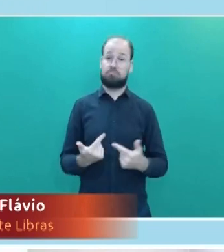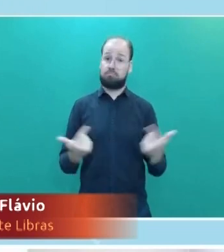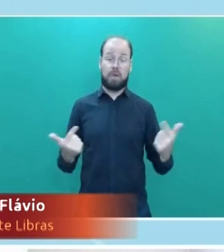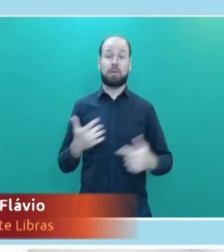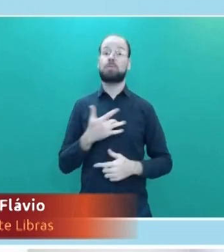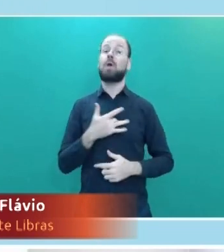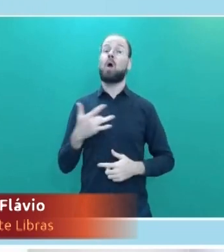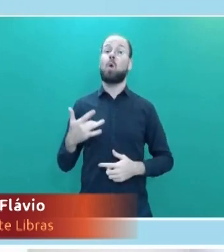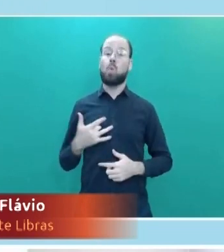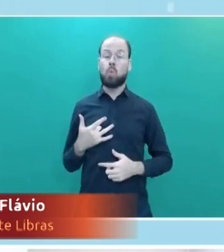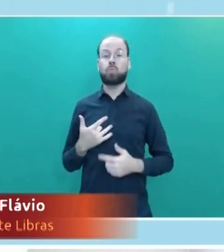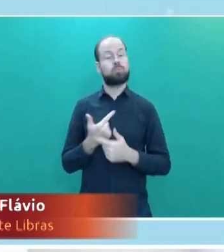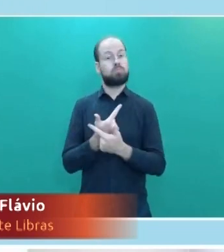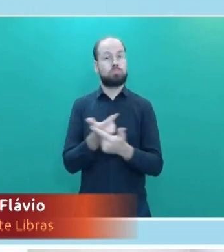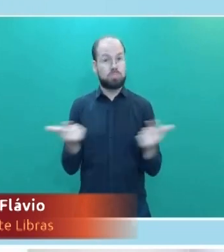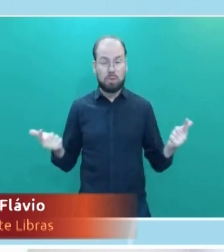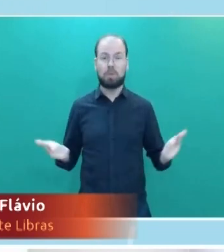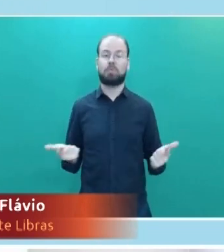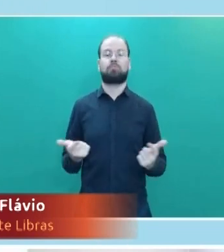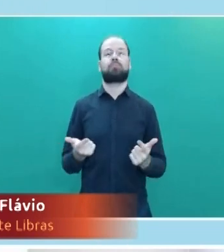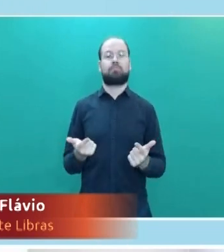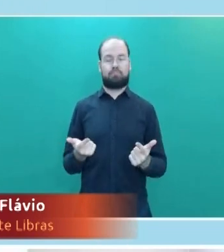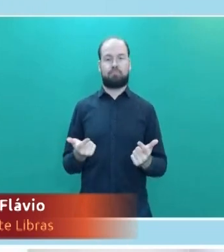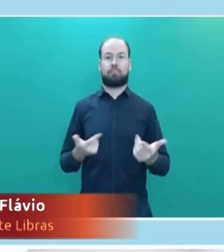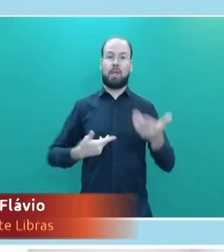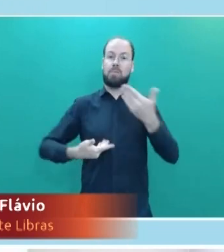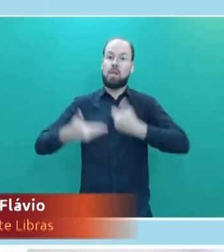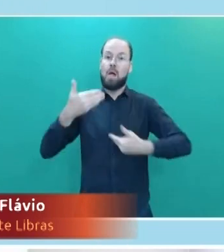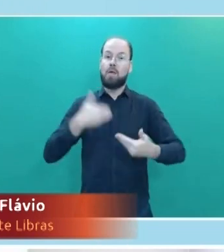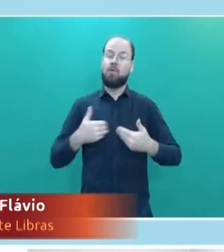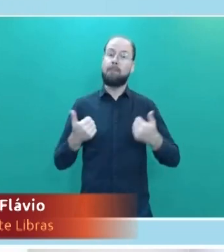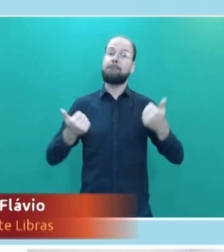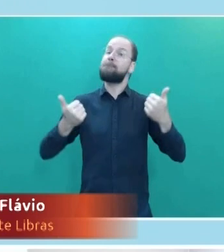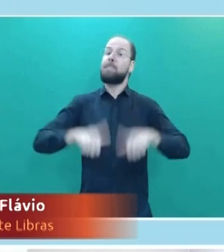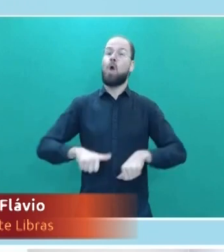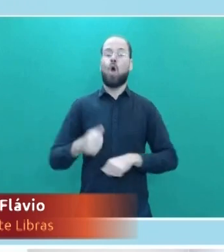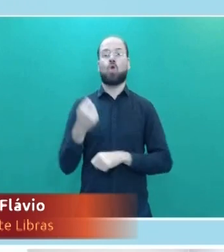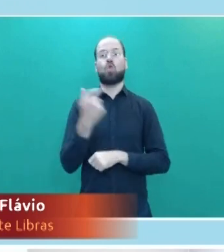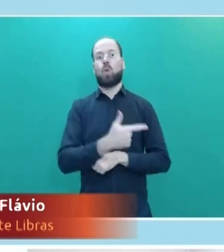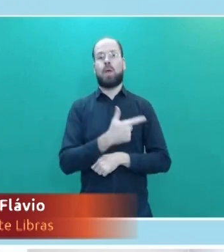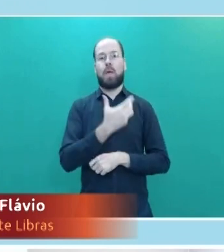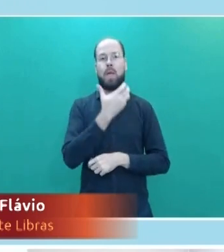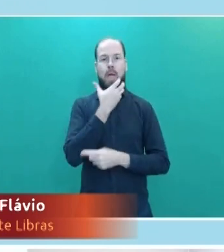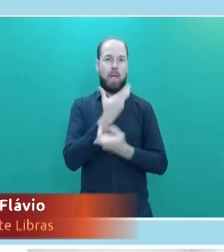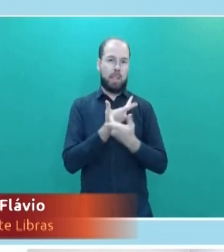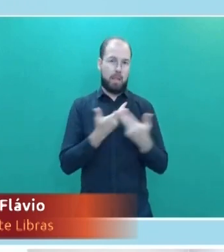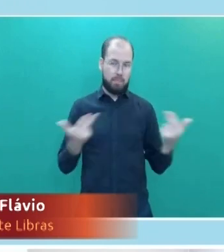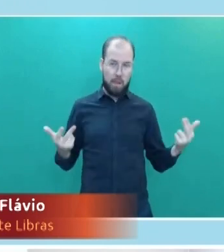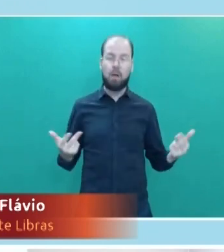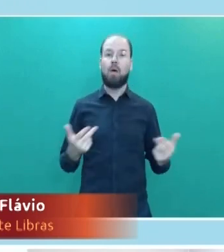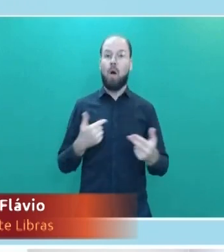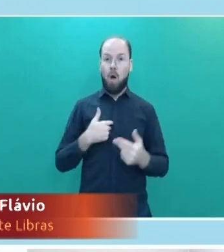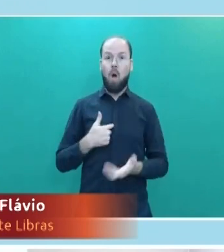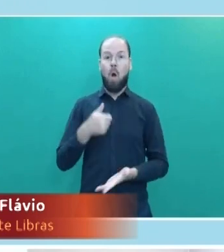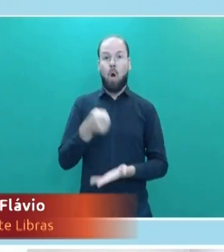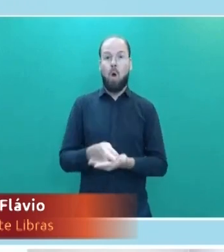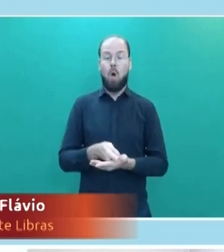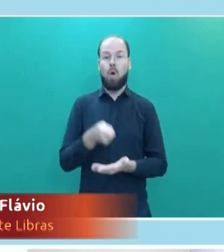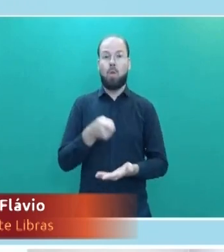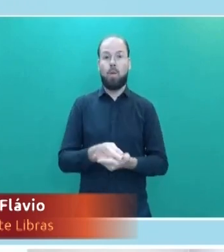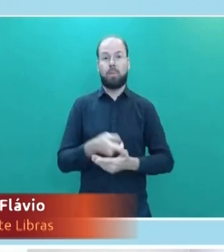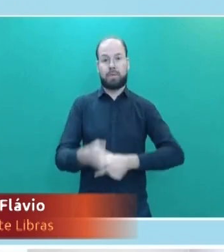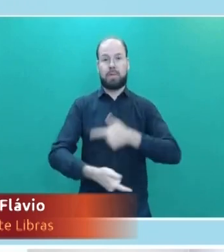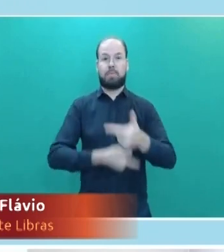da pessoa. Ser tratado pior que animal é ser obrigado a trabalhar sem parar, de sol a